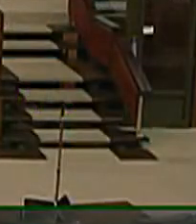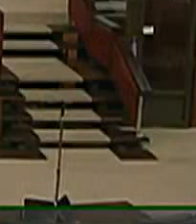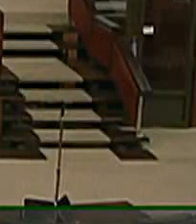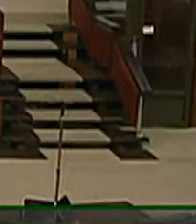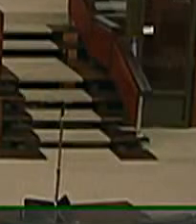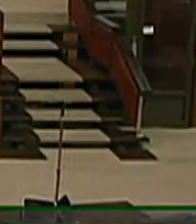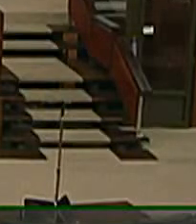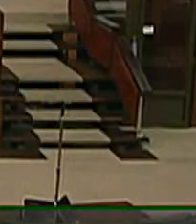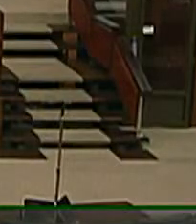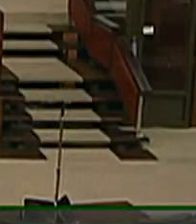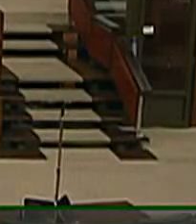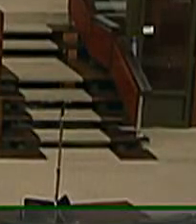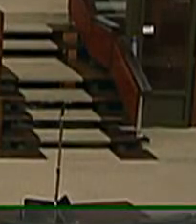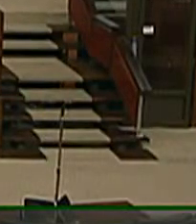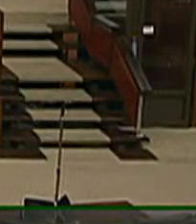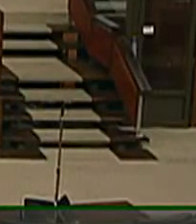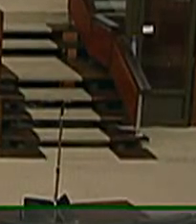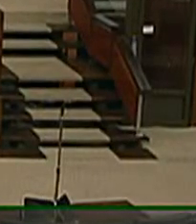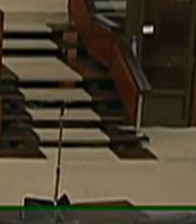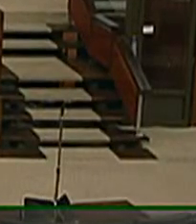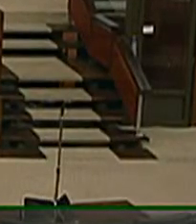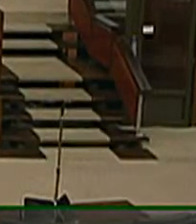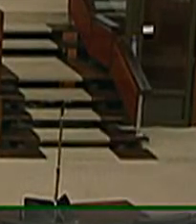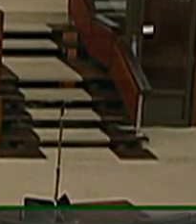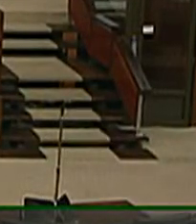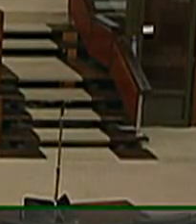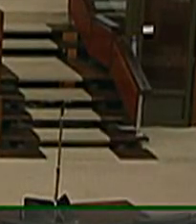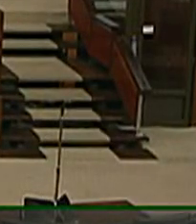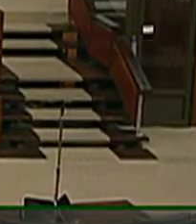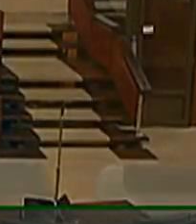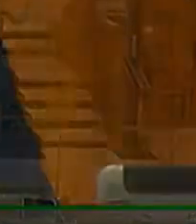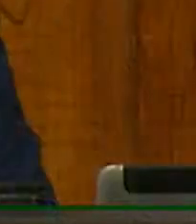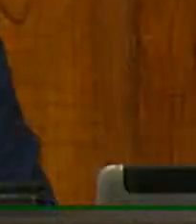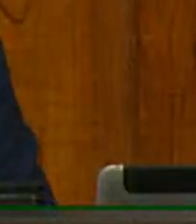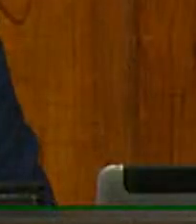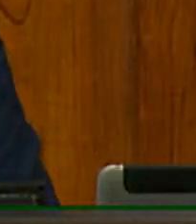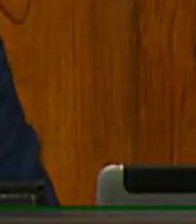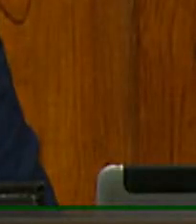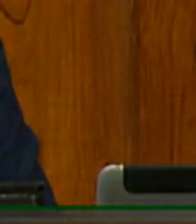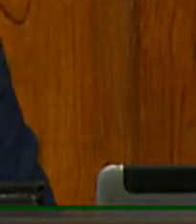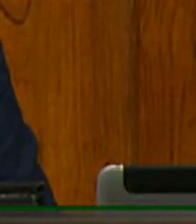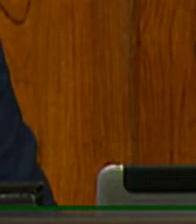Possamos ter um melhor andamento da nossa sessão. E,